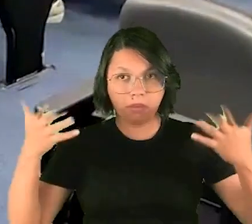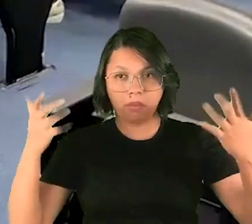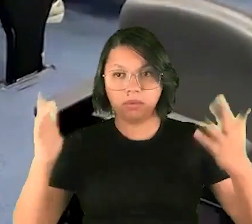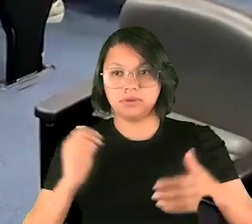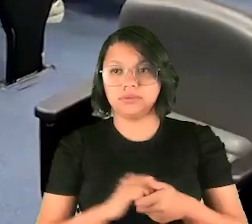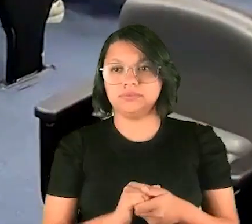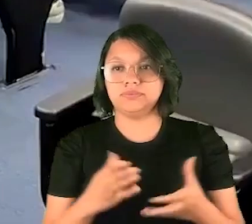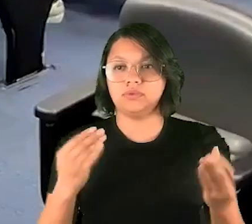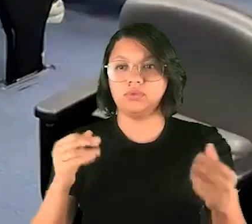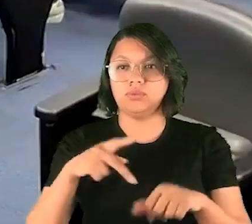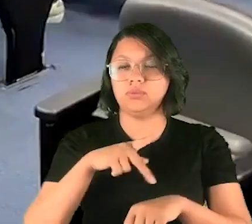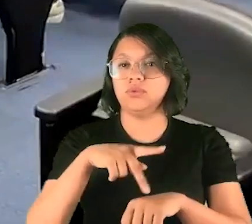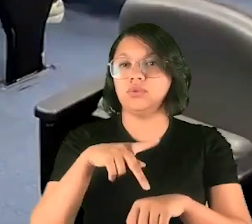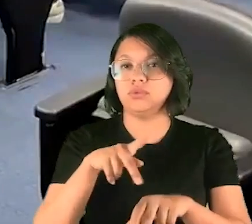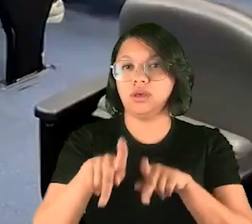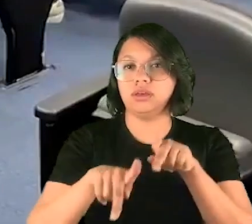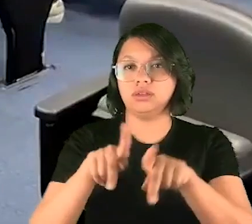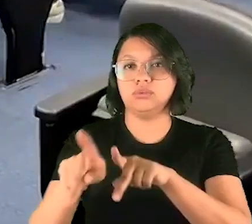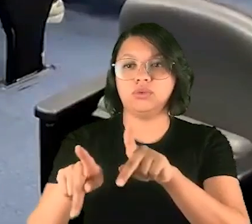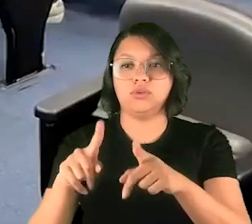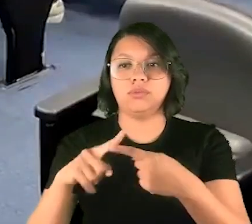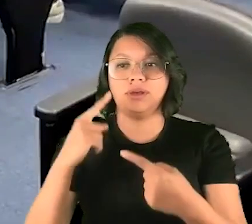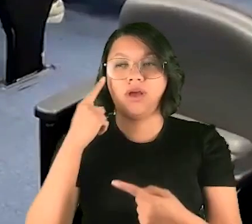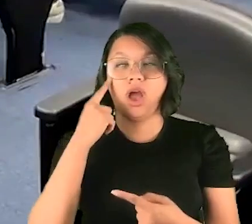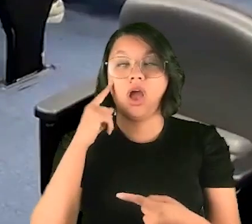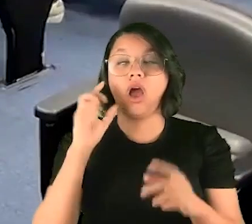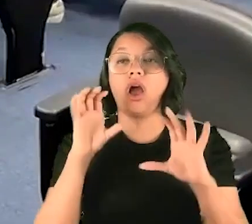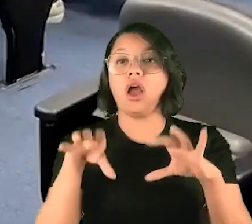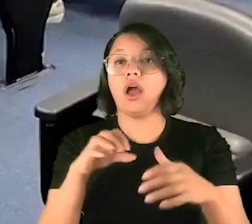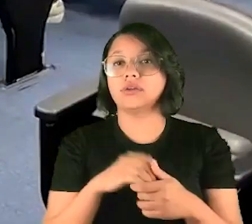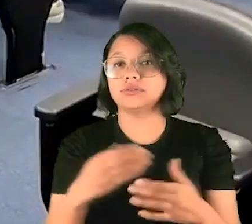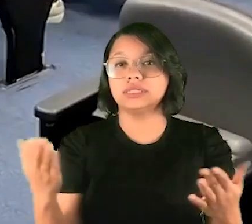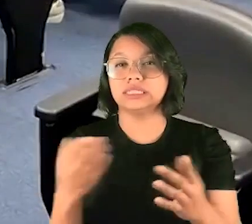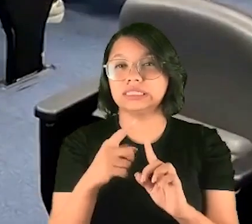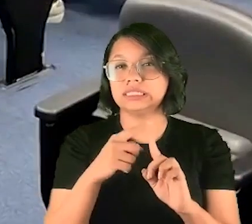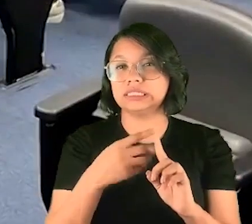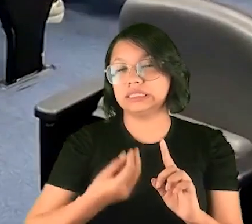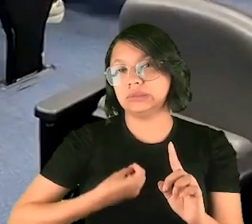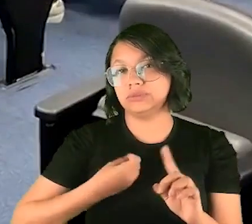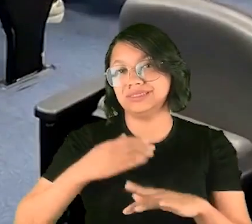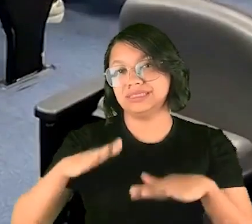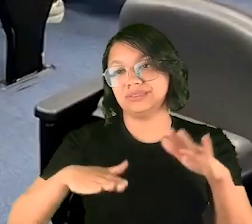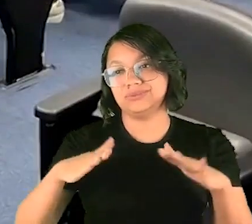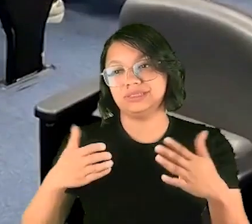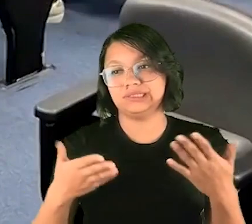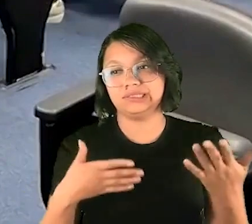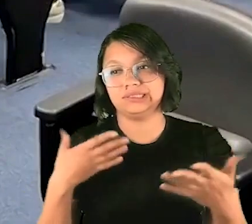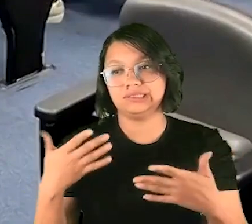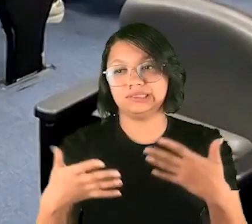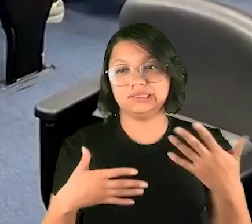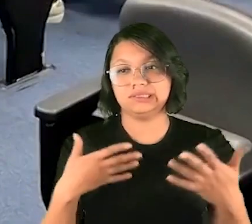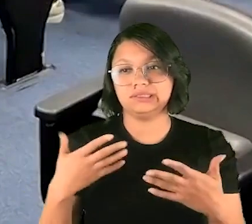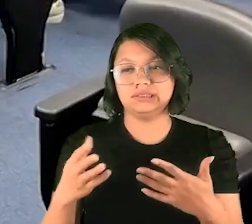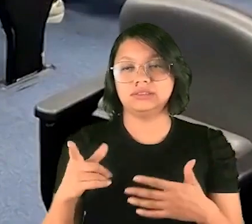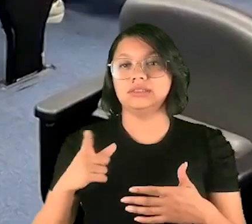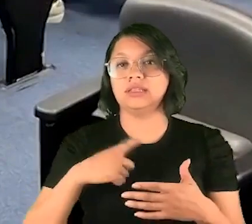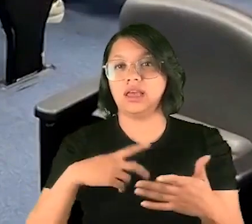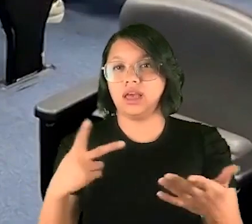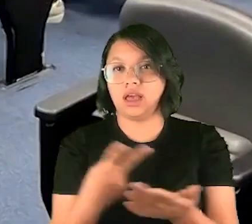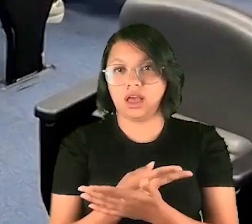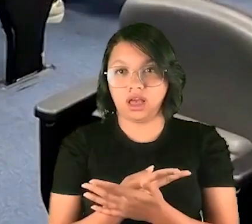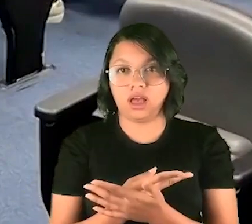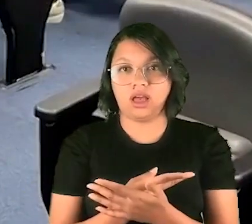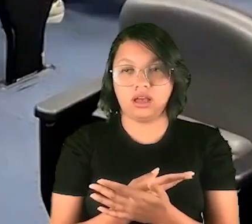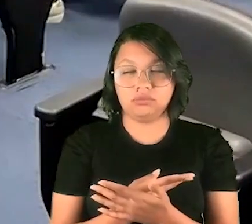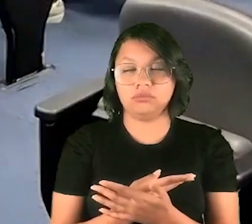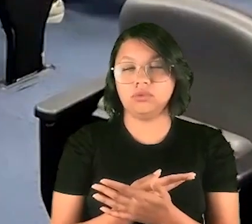e que traz tanta prosperidade para muitos países, muitos povos. Mas eu vejo o seguinte, que esse estilo de vida